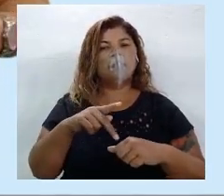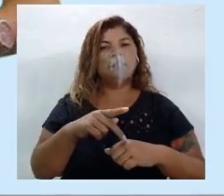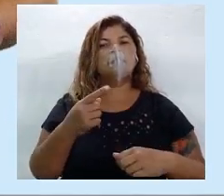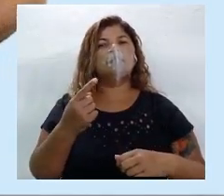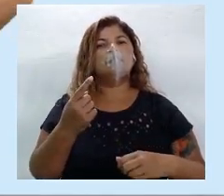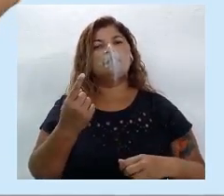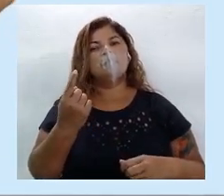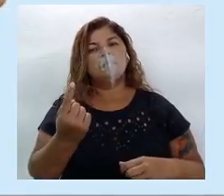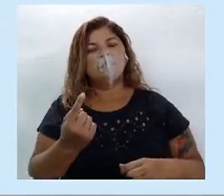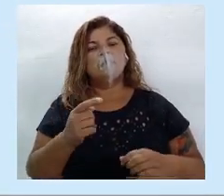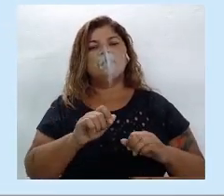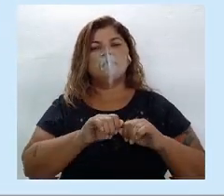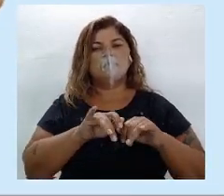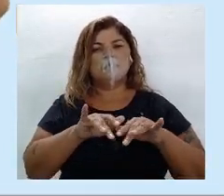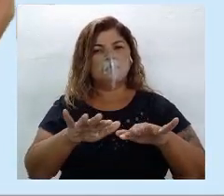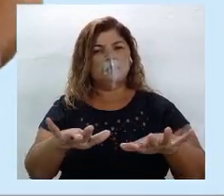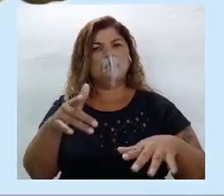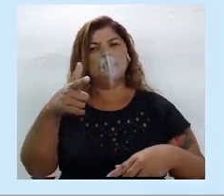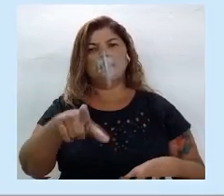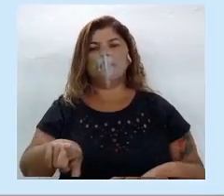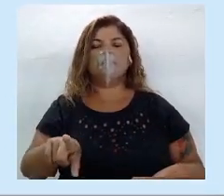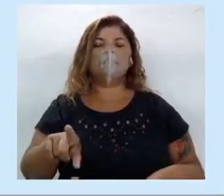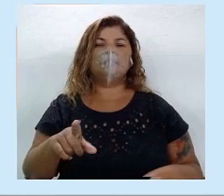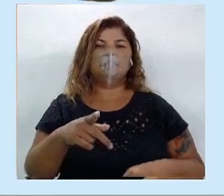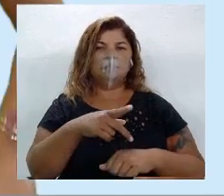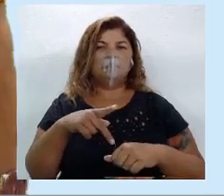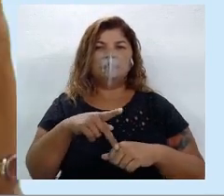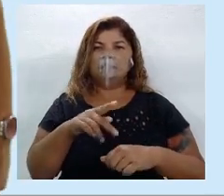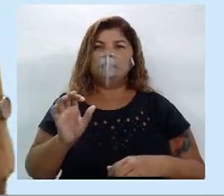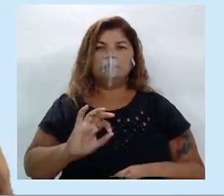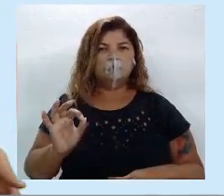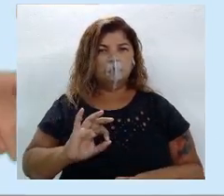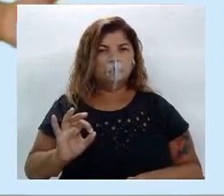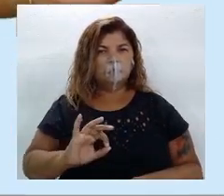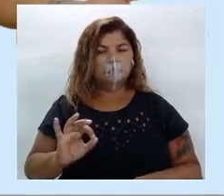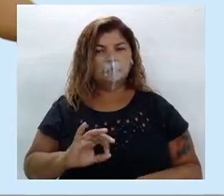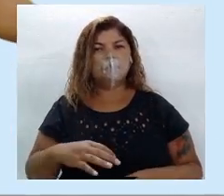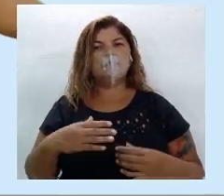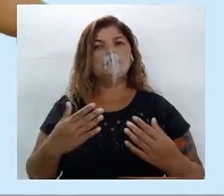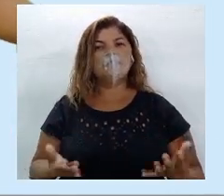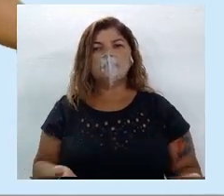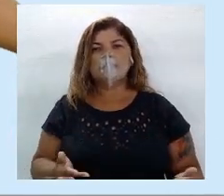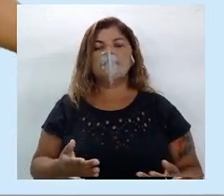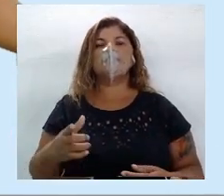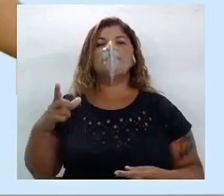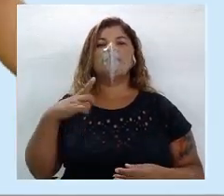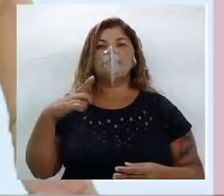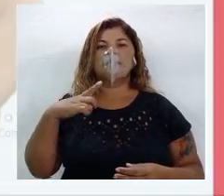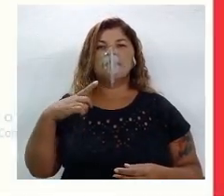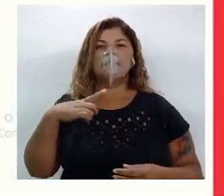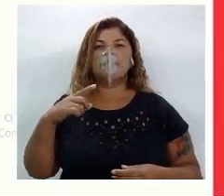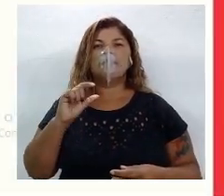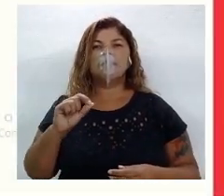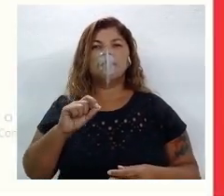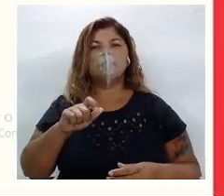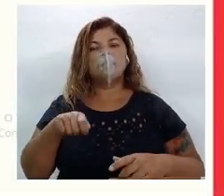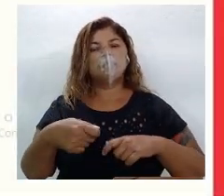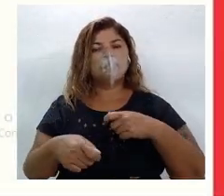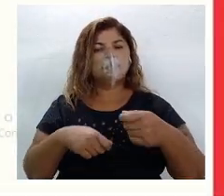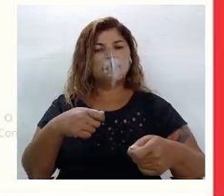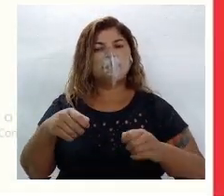países, não se proliferaram para outros. É importante conhecer isso. E nós temos aqui, já finalizando, os